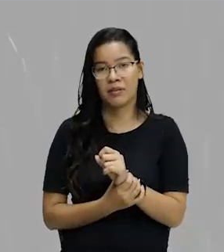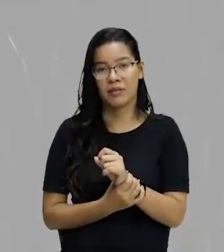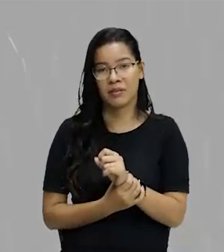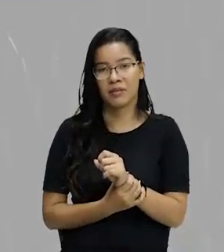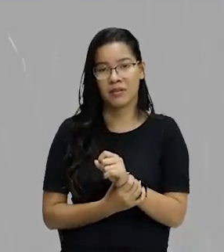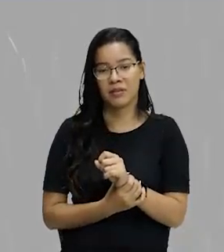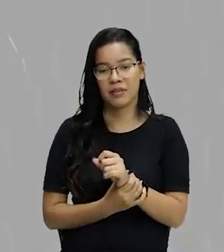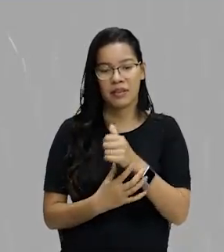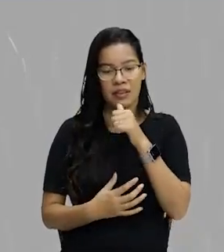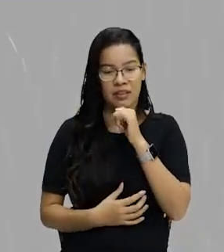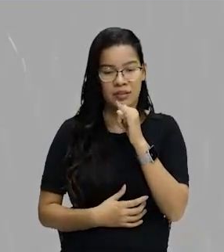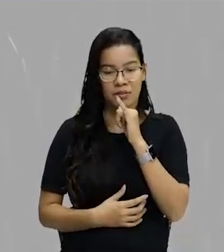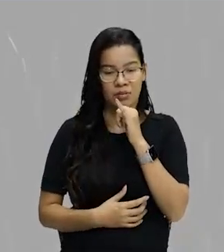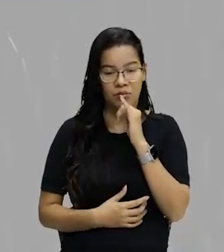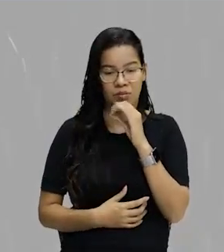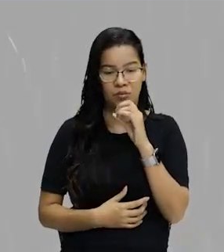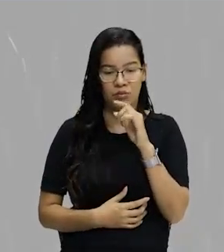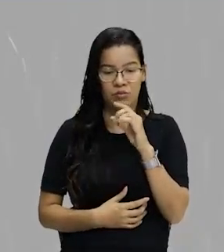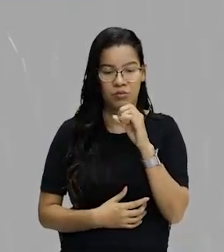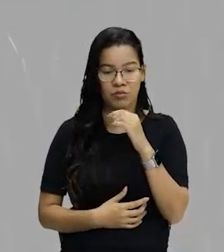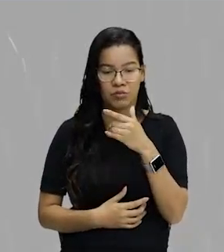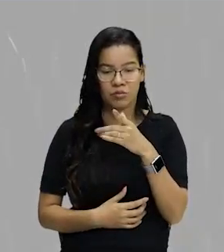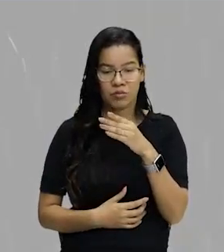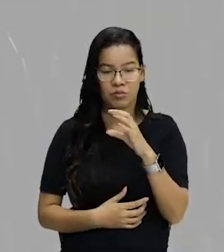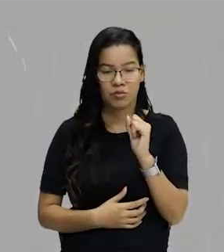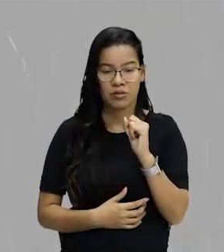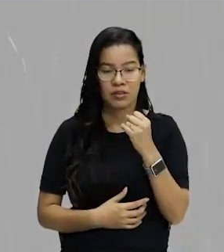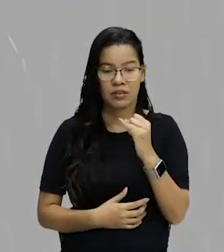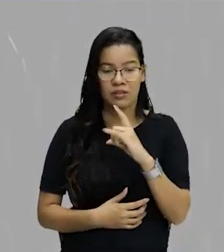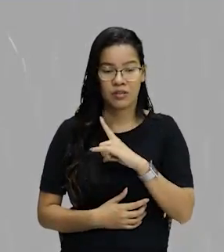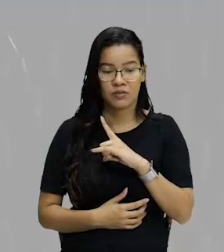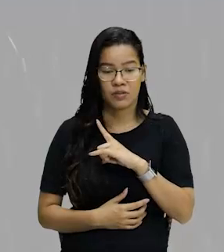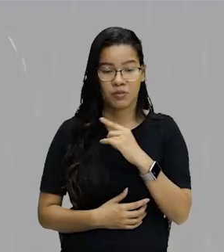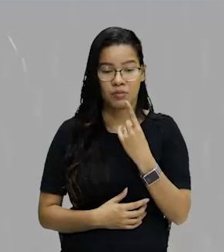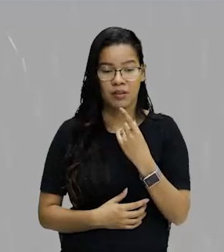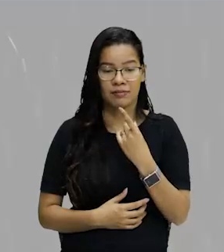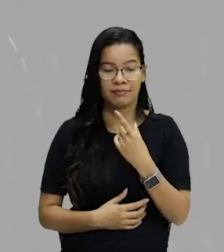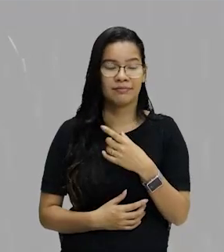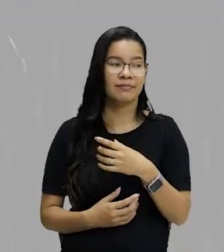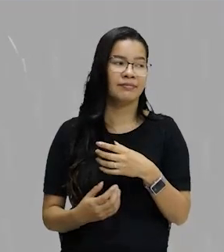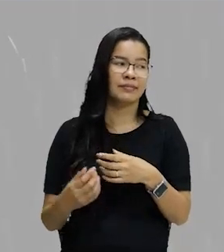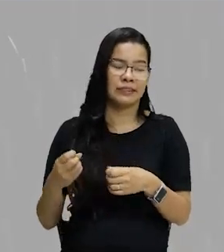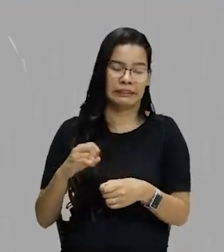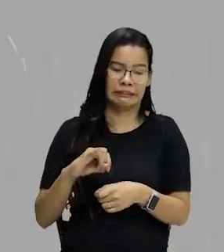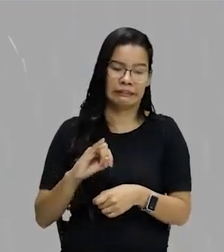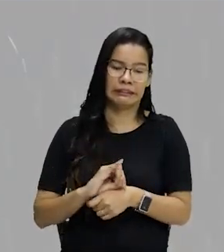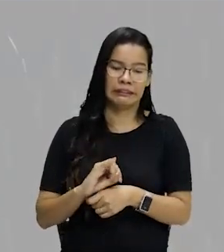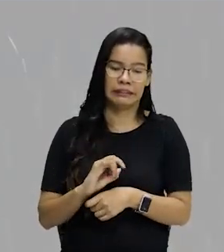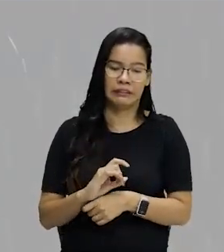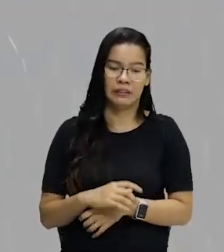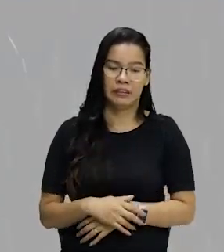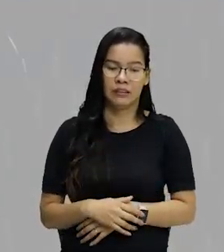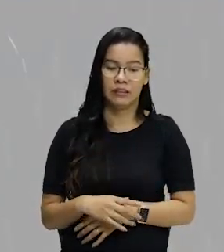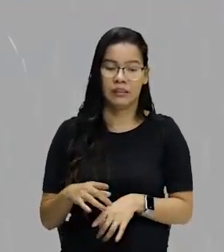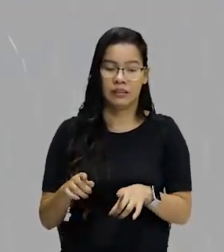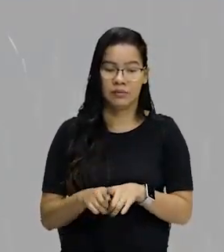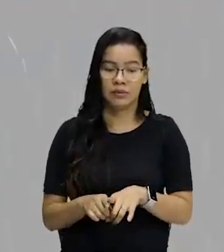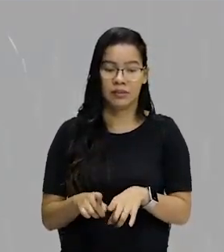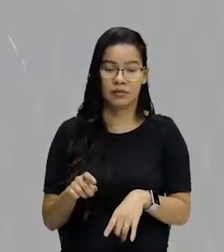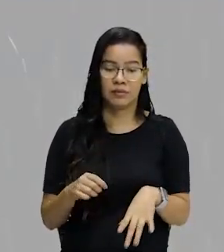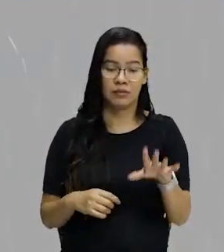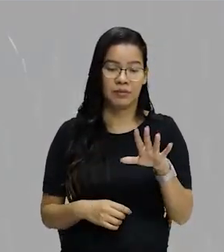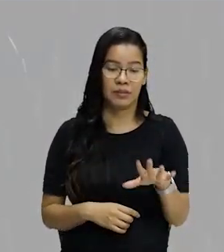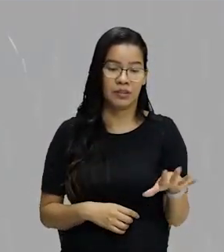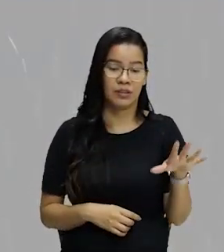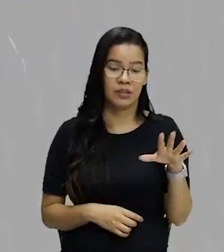Alguns colchões, para que ele sofra uma queda, ele tenha um amortecimento. Isso aqui é um ambiente